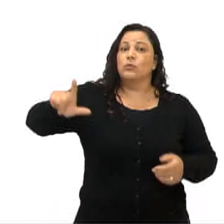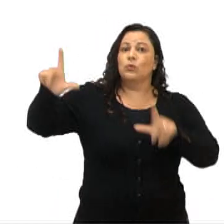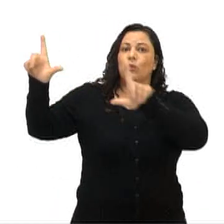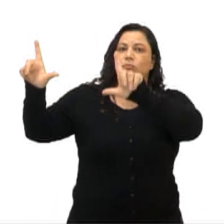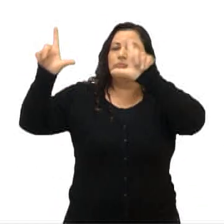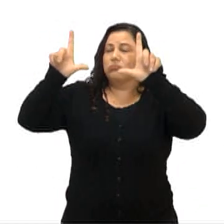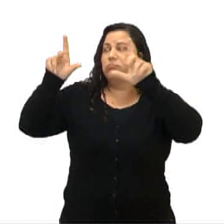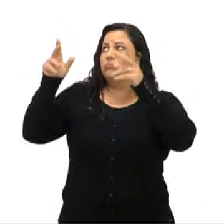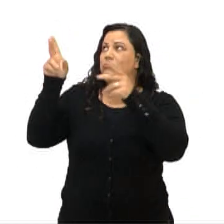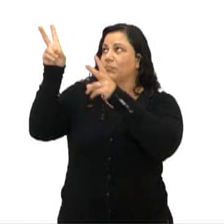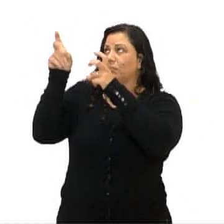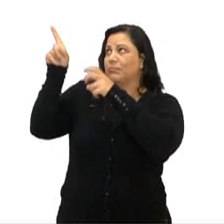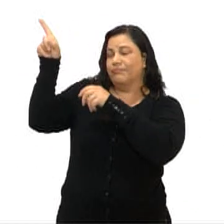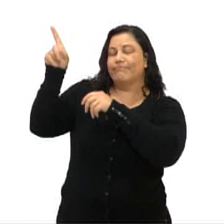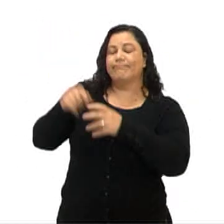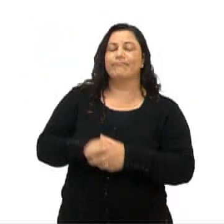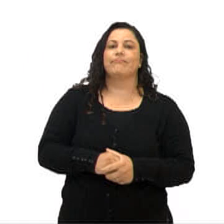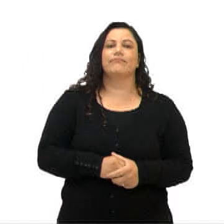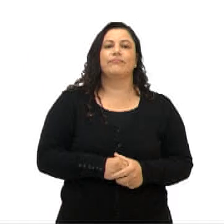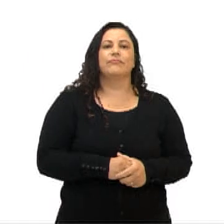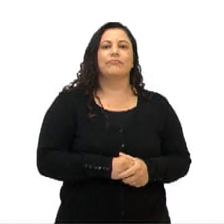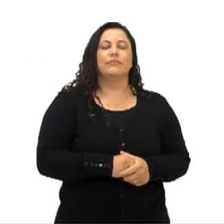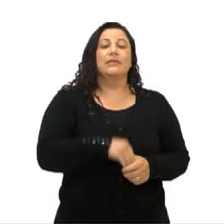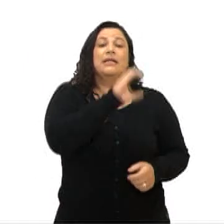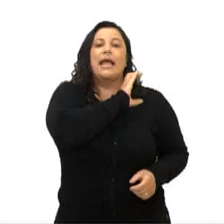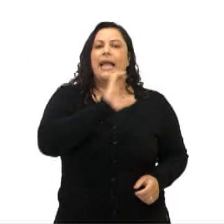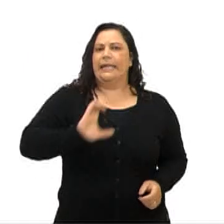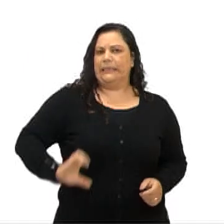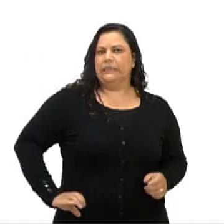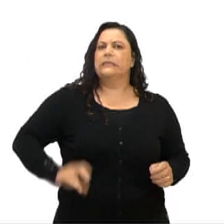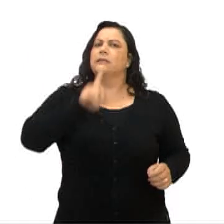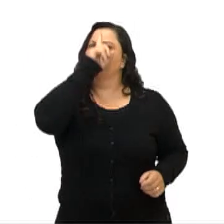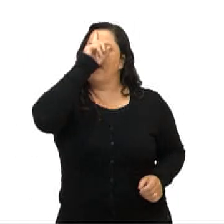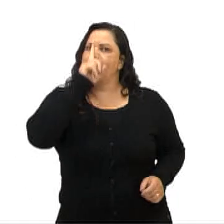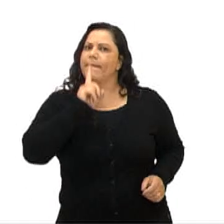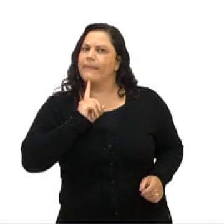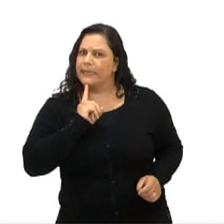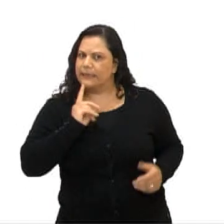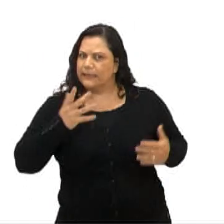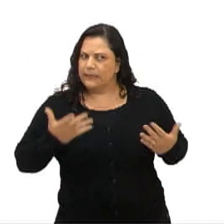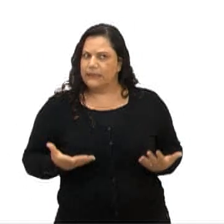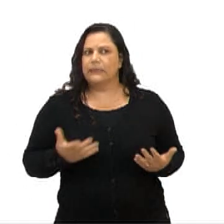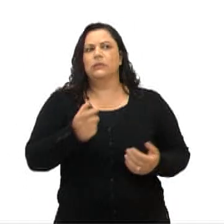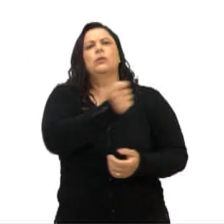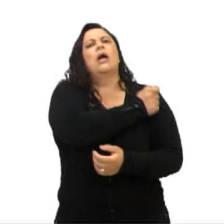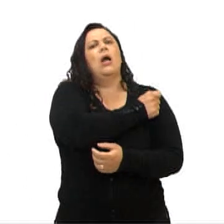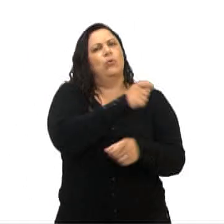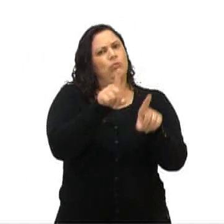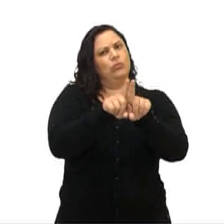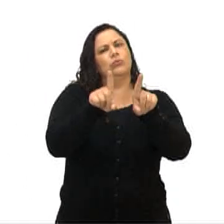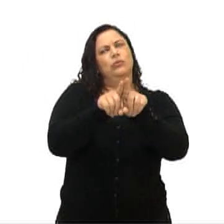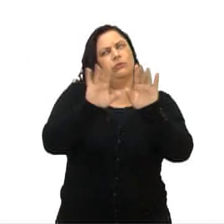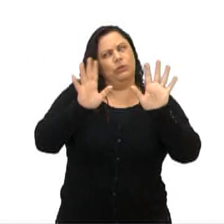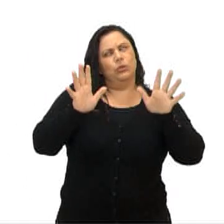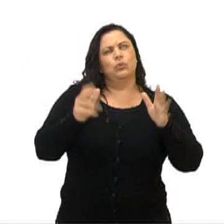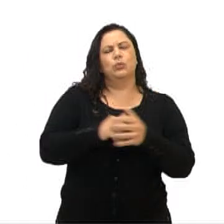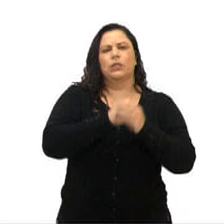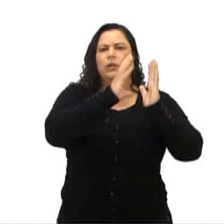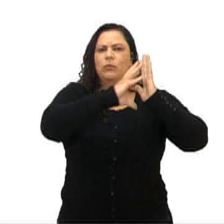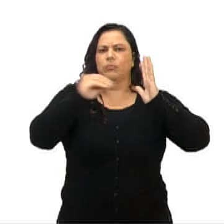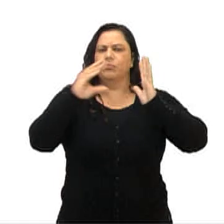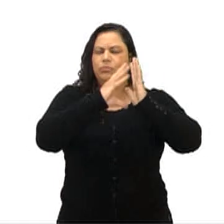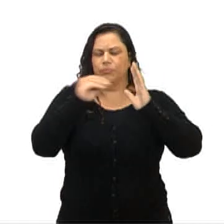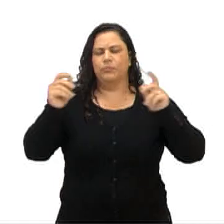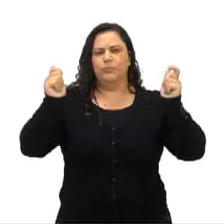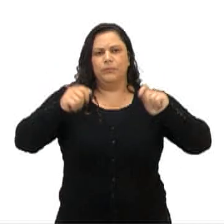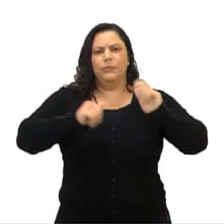Cristo Amarelo. Tá? Também tive alunos que reproduziram essa obra, faz muito tempo. Né? Então, é um quadro de 1,73 m